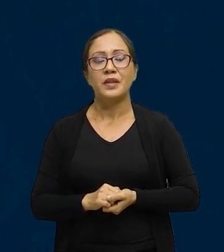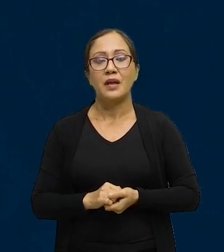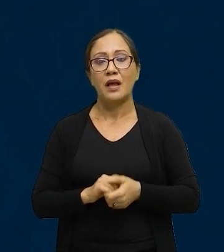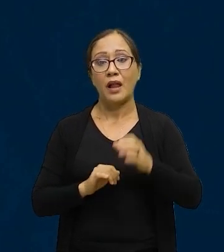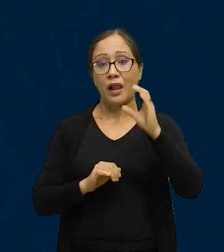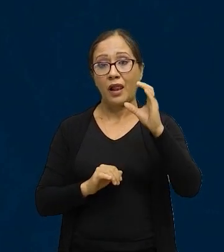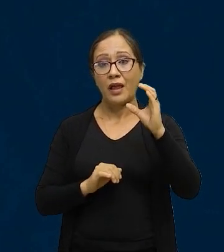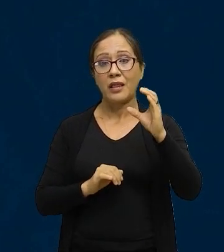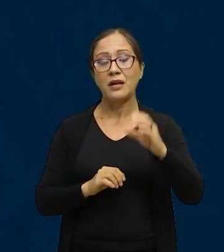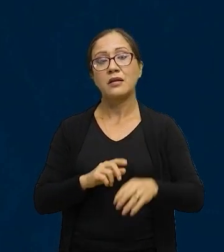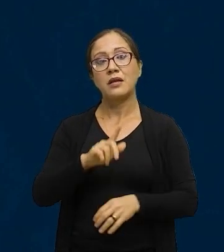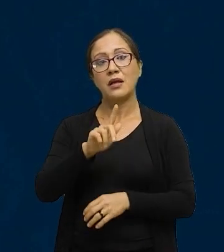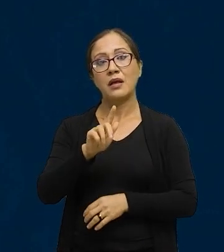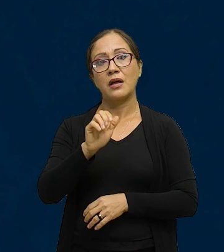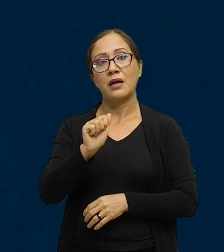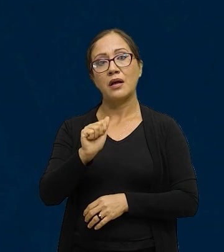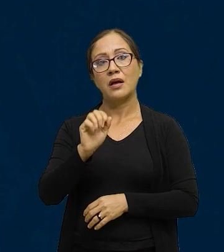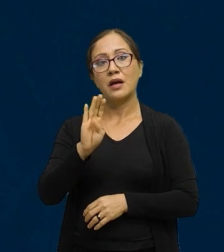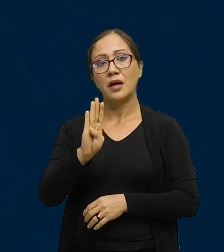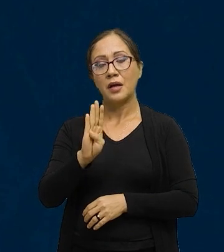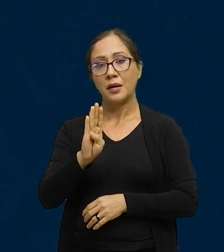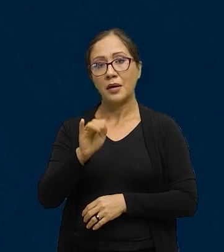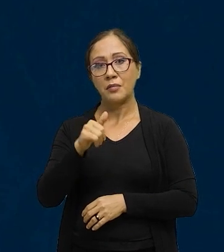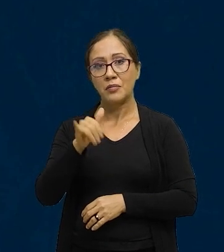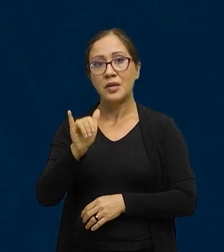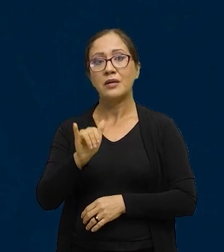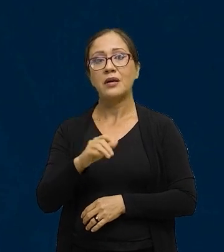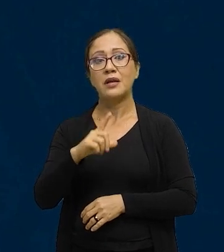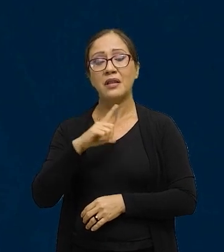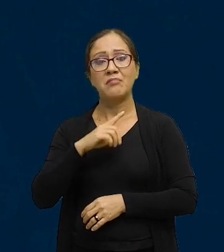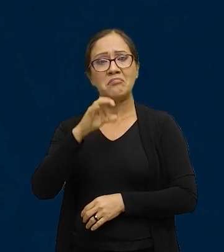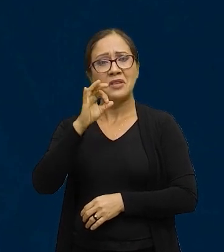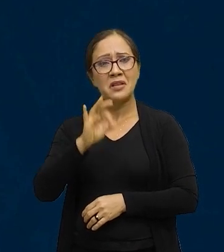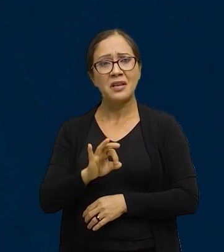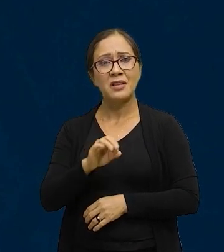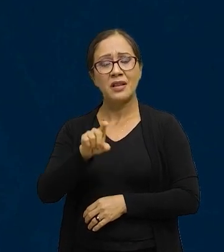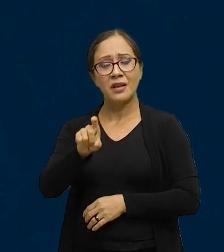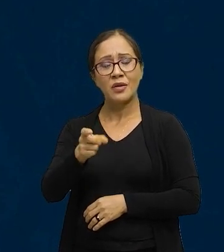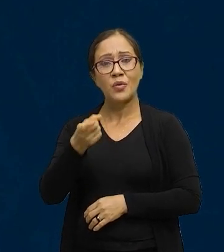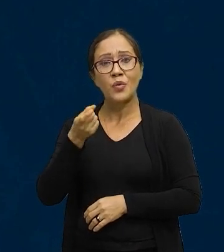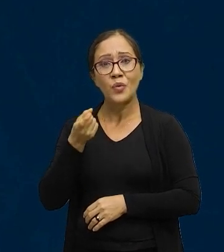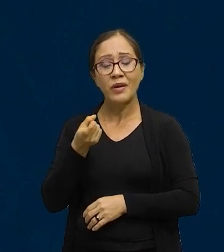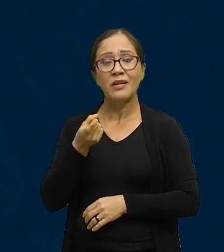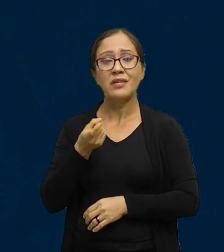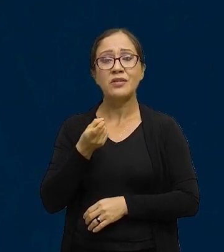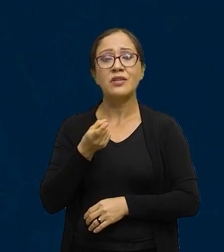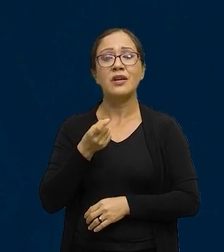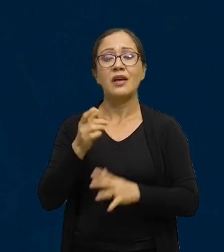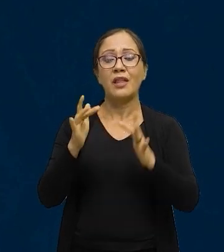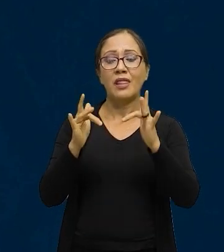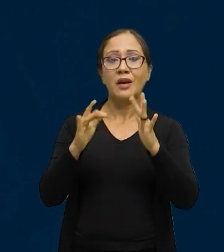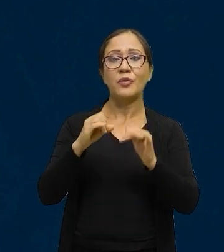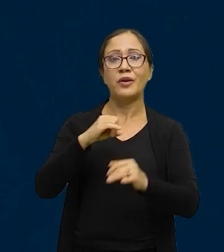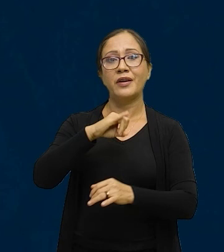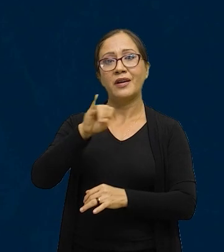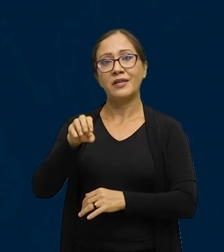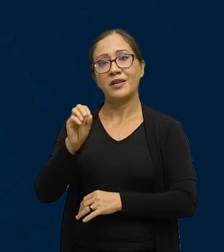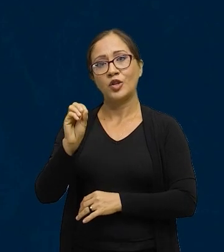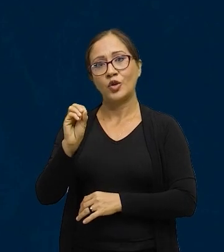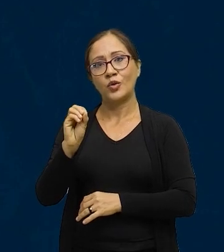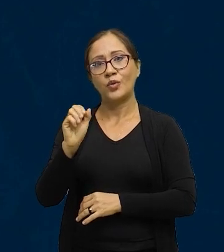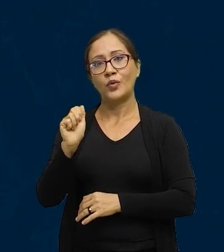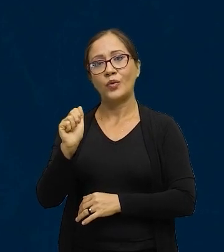Gabi tem certeza de que o ex-namorado de Joana é sensato e a maluca é